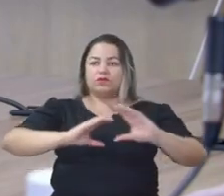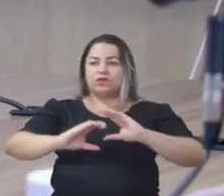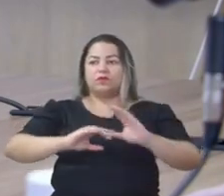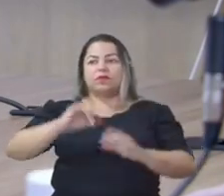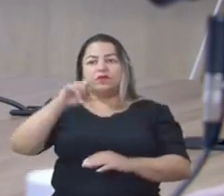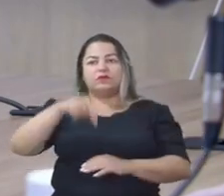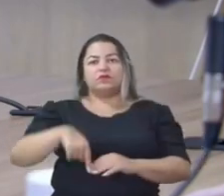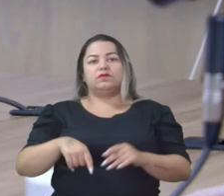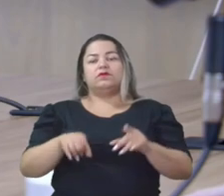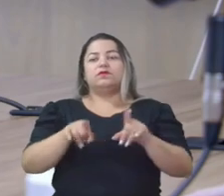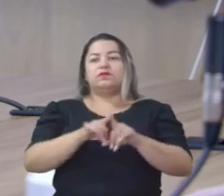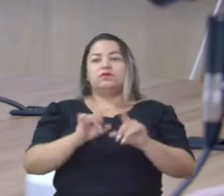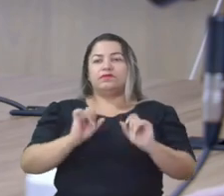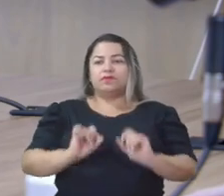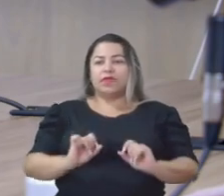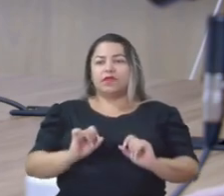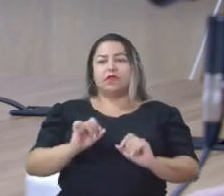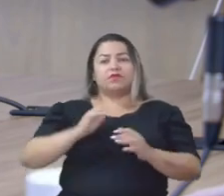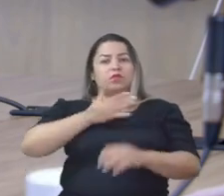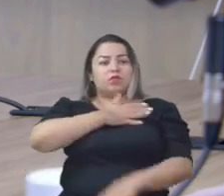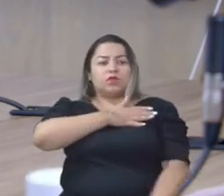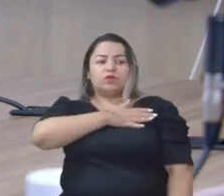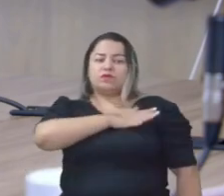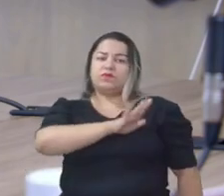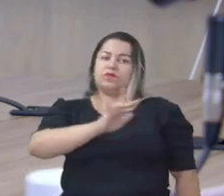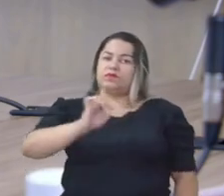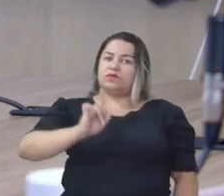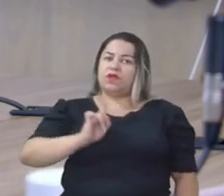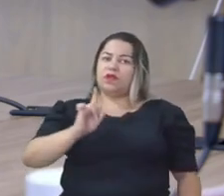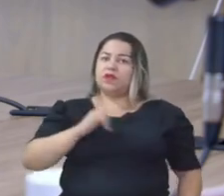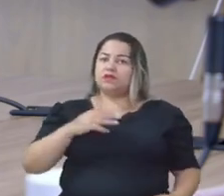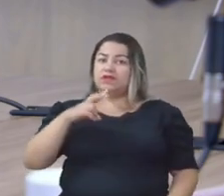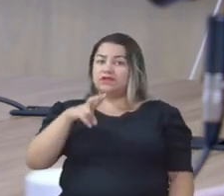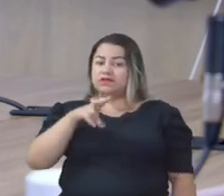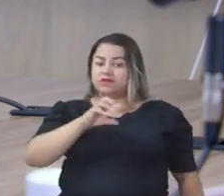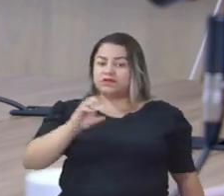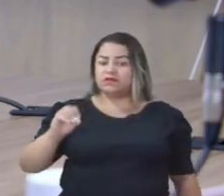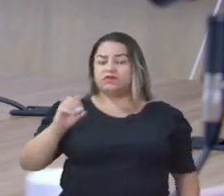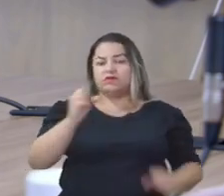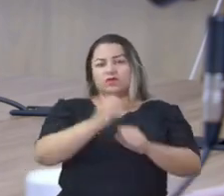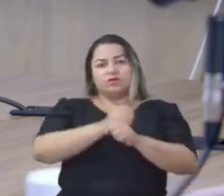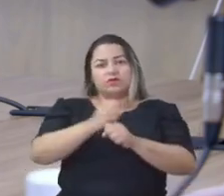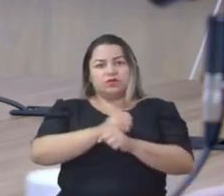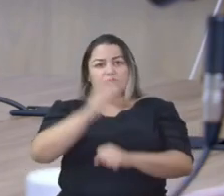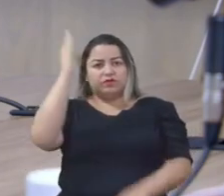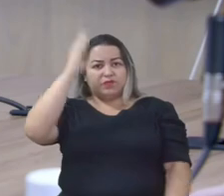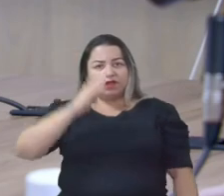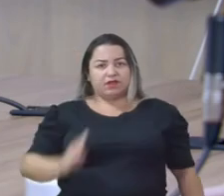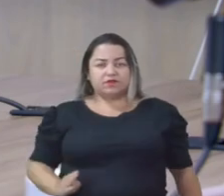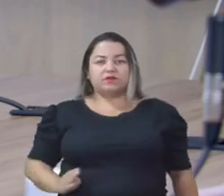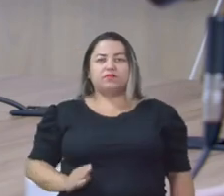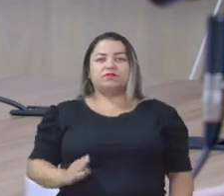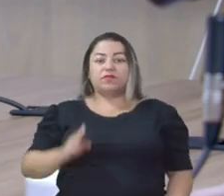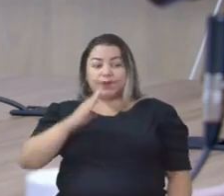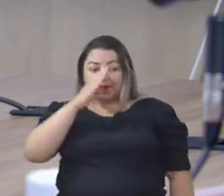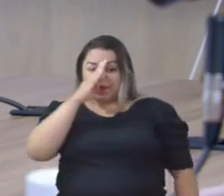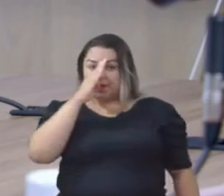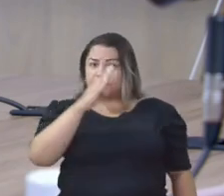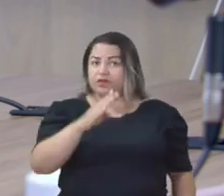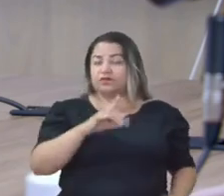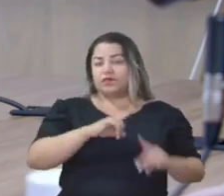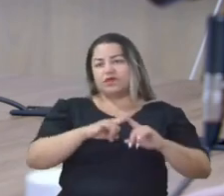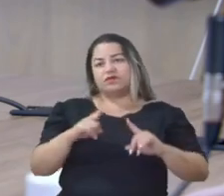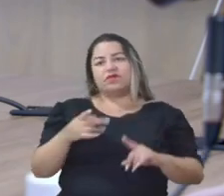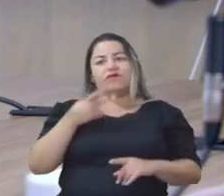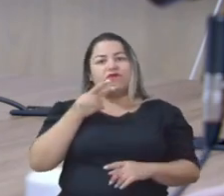realmente desmistificar e desconstruir muitos dos preconceitos estabelecidos ao longo desses 500 anos de Brasil. Então, isso é o principal. Mas, como eu